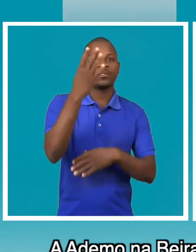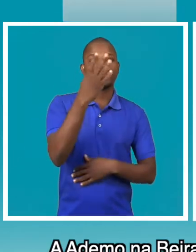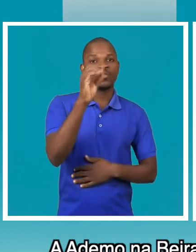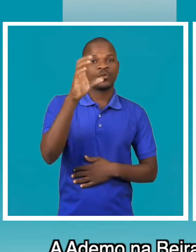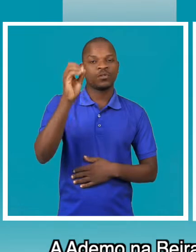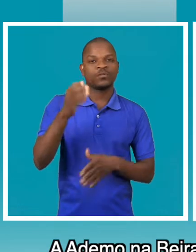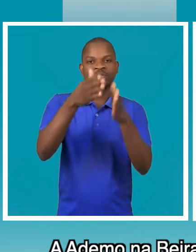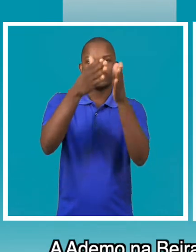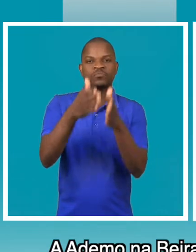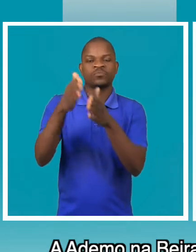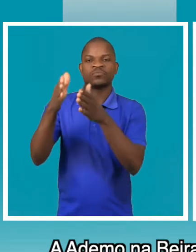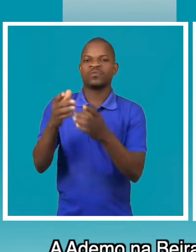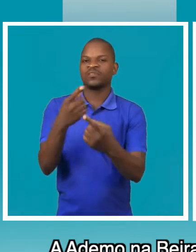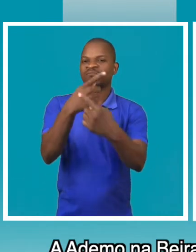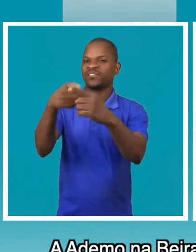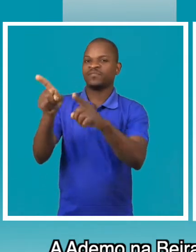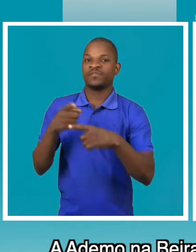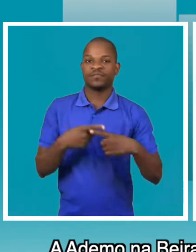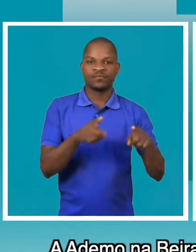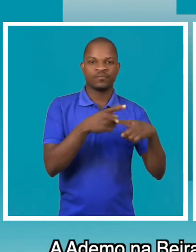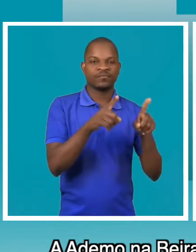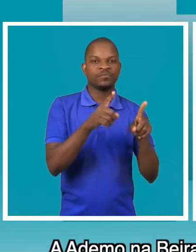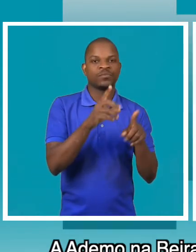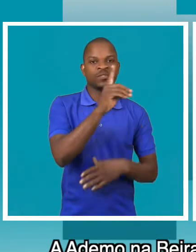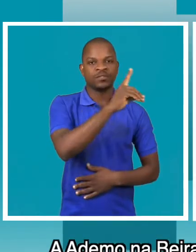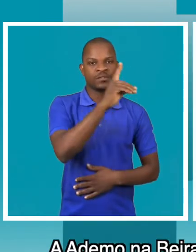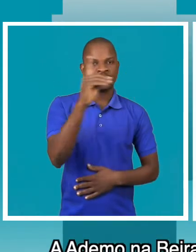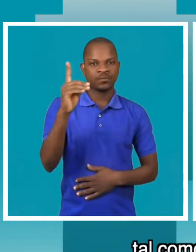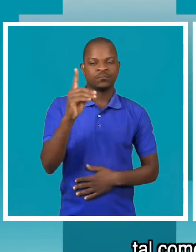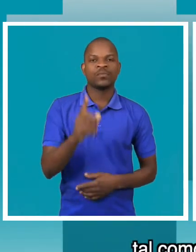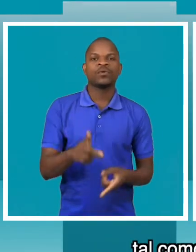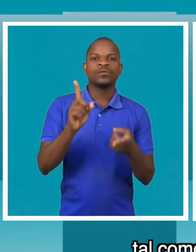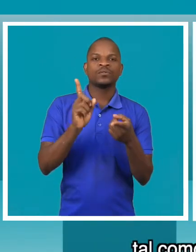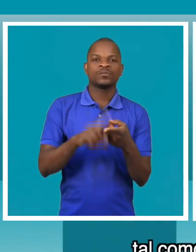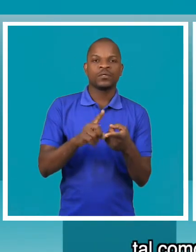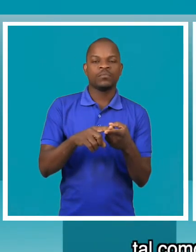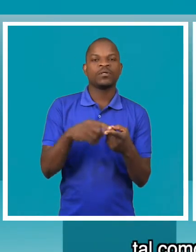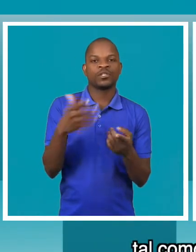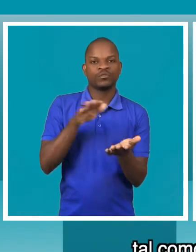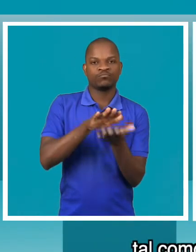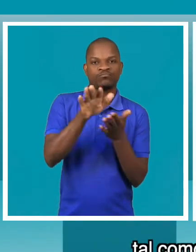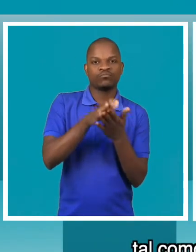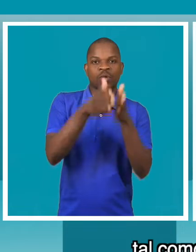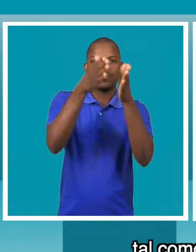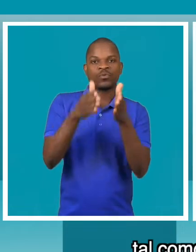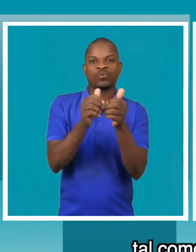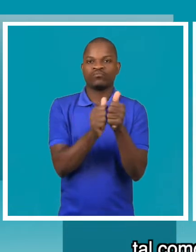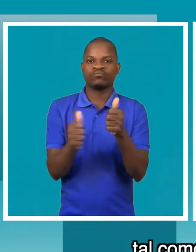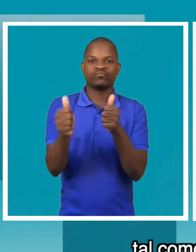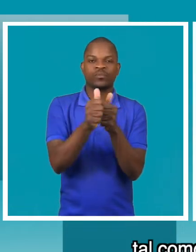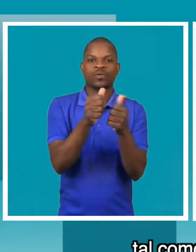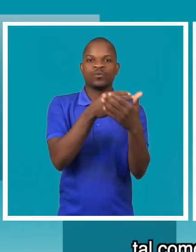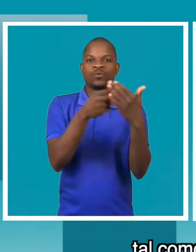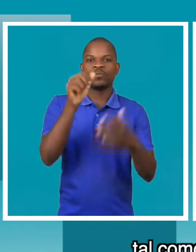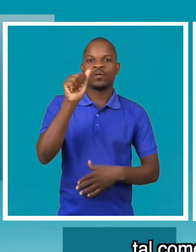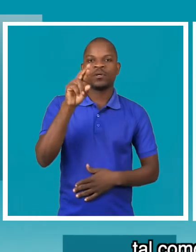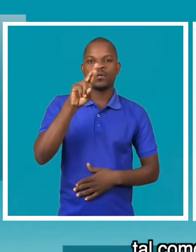pessoas com vários tipos de deficiência, tal como descreve Armando José,